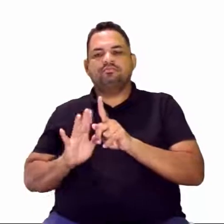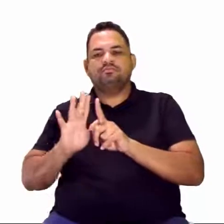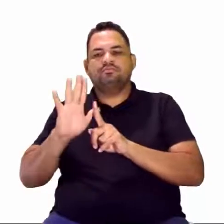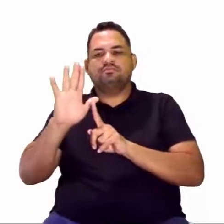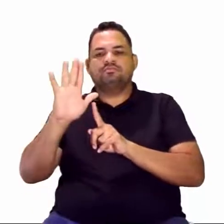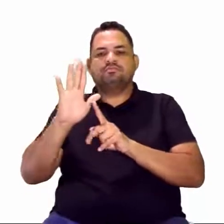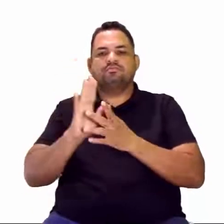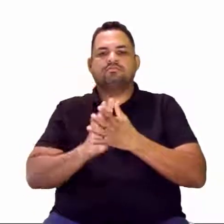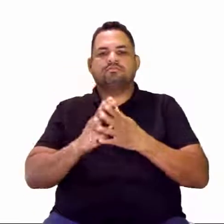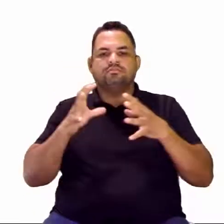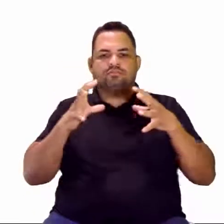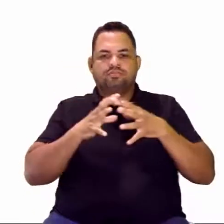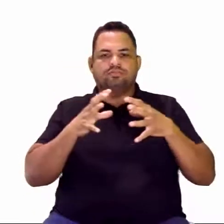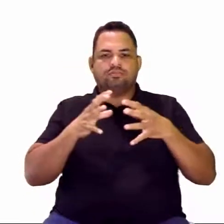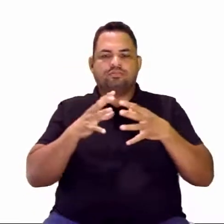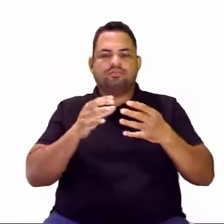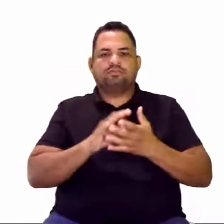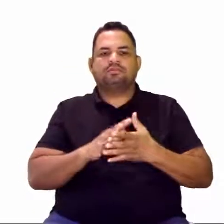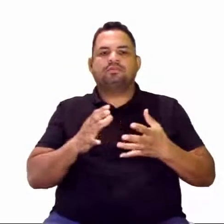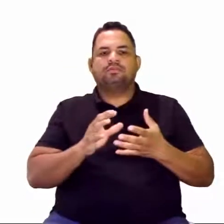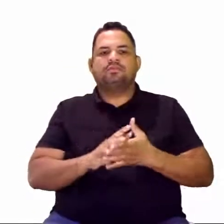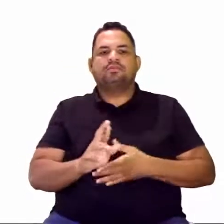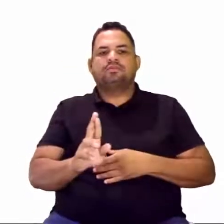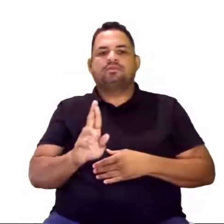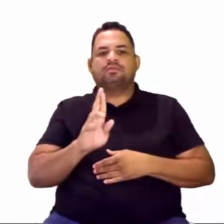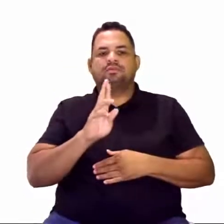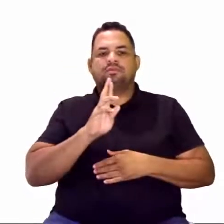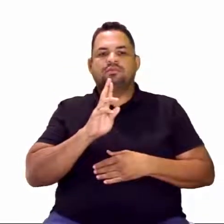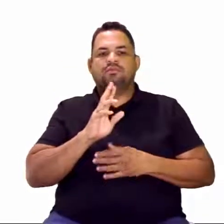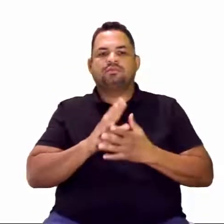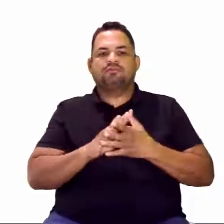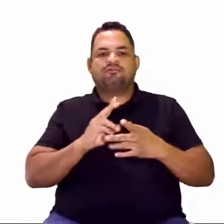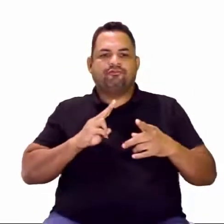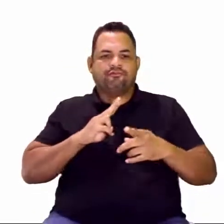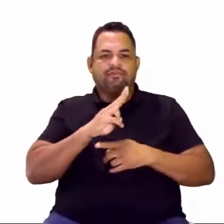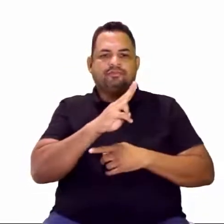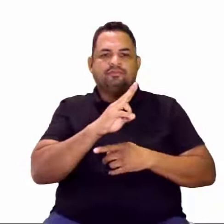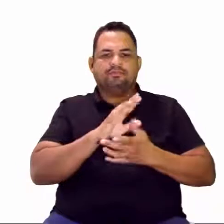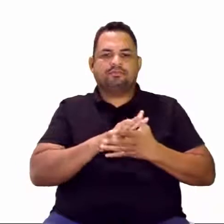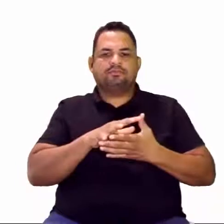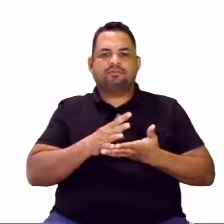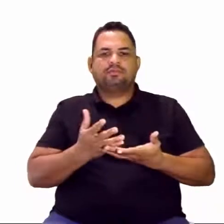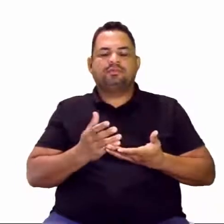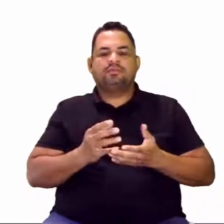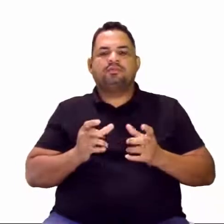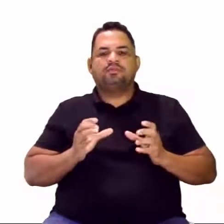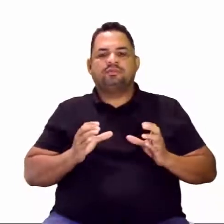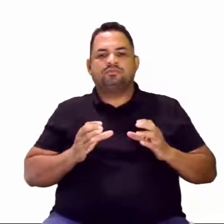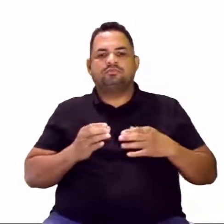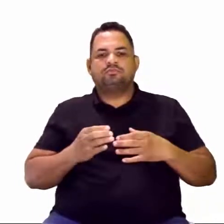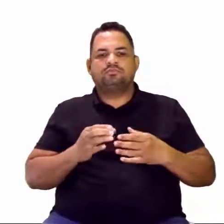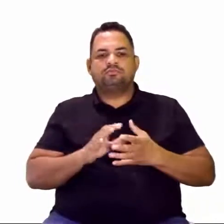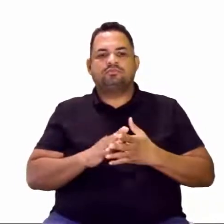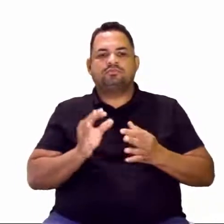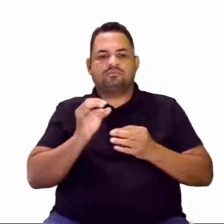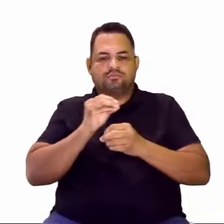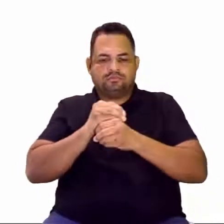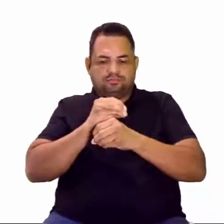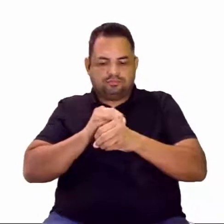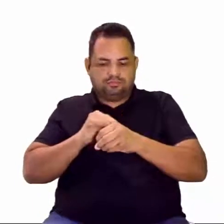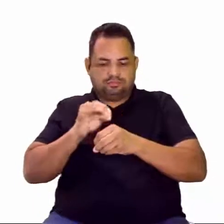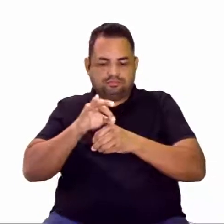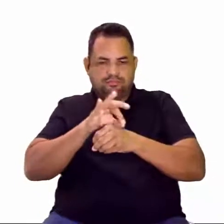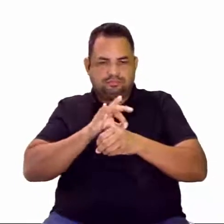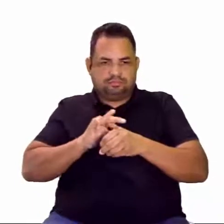gases, pressão nada mais é do que o resultado da força exercida em conjunto